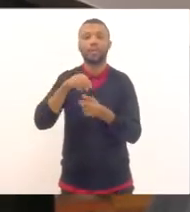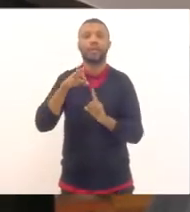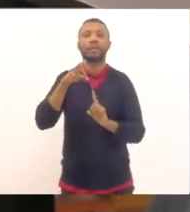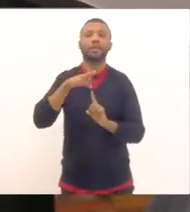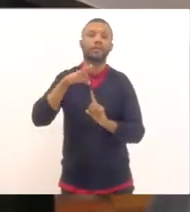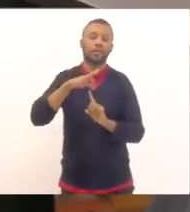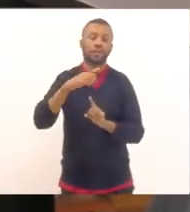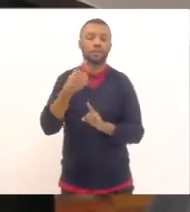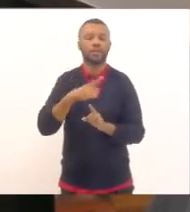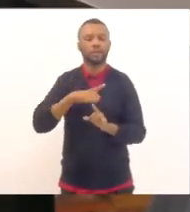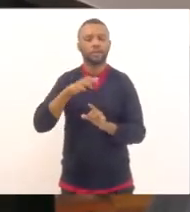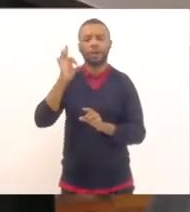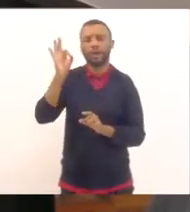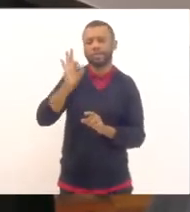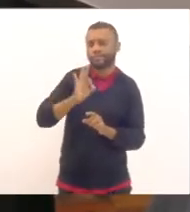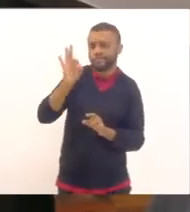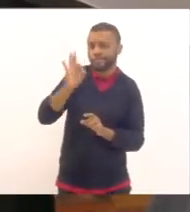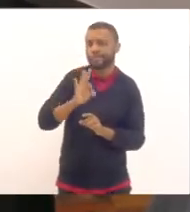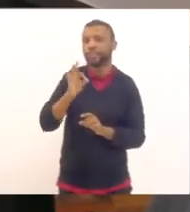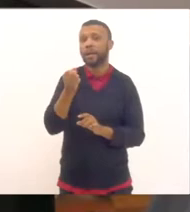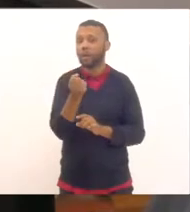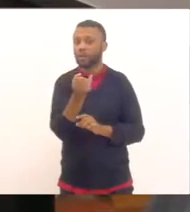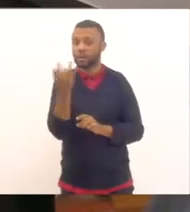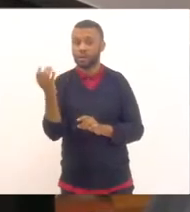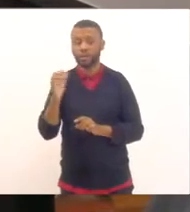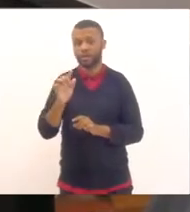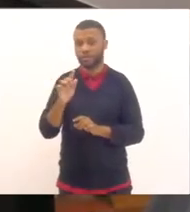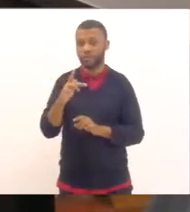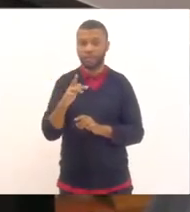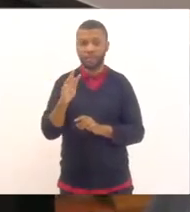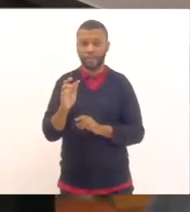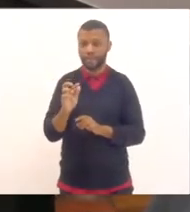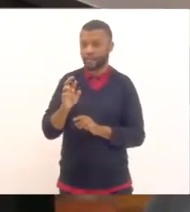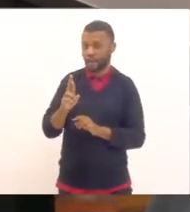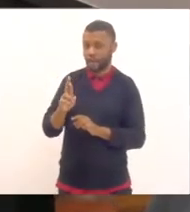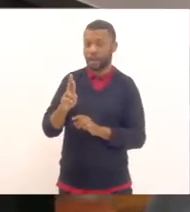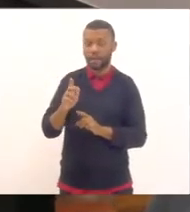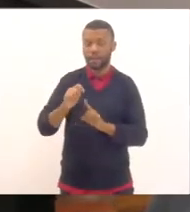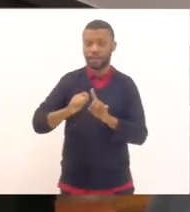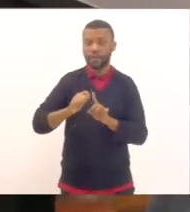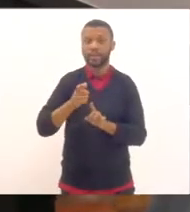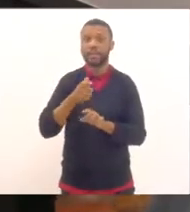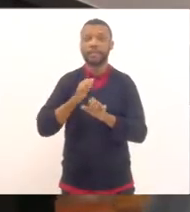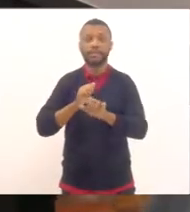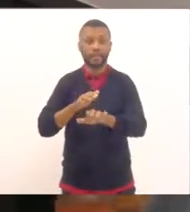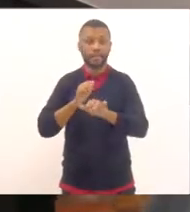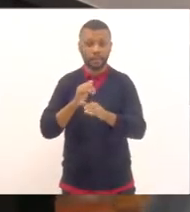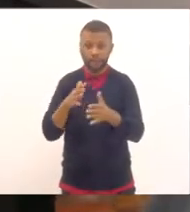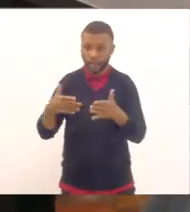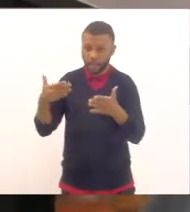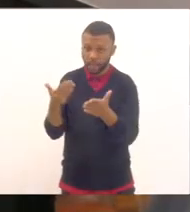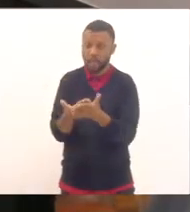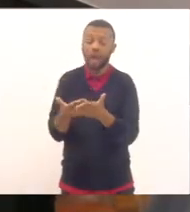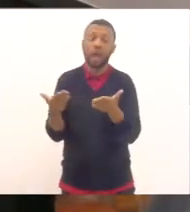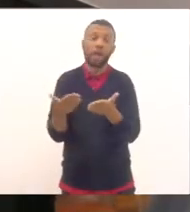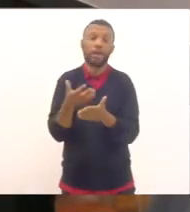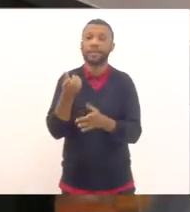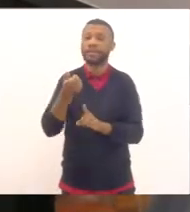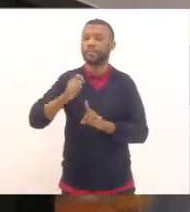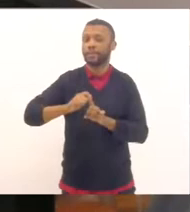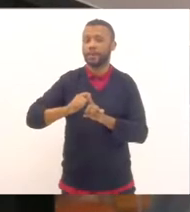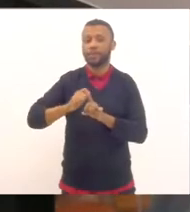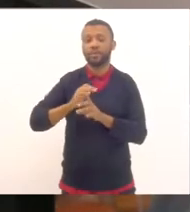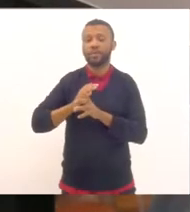e temos estatísticas sobre isso temos números disso gepert Setembro para cá Setembro que eu falo que foi da minha função nós estamos em